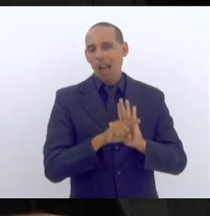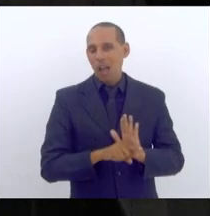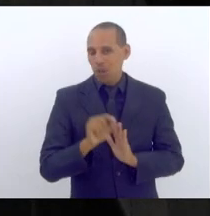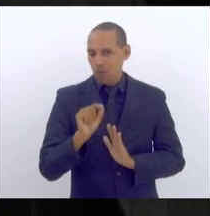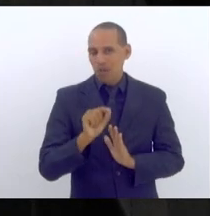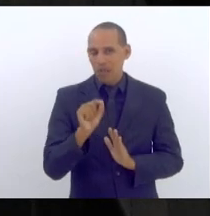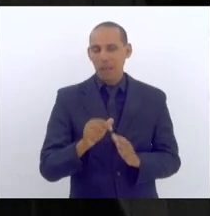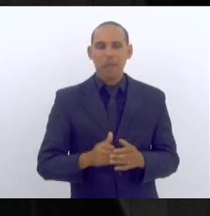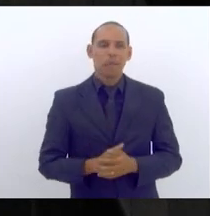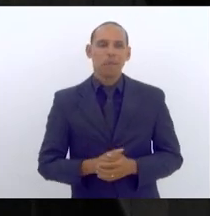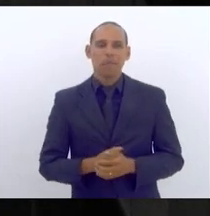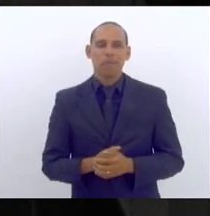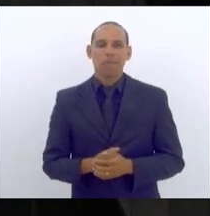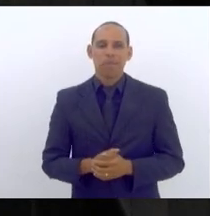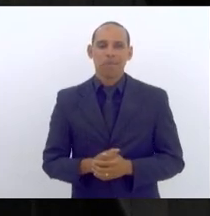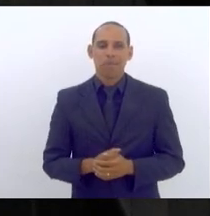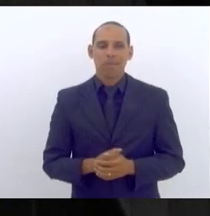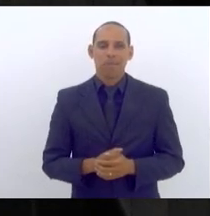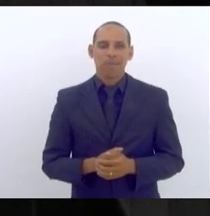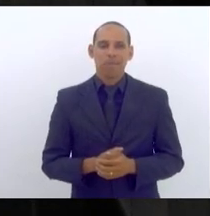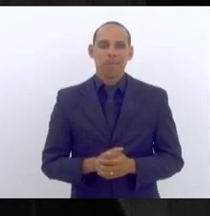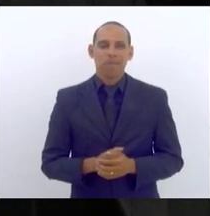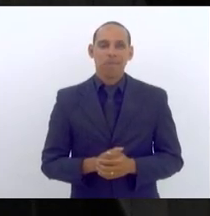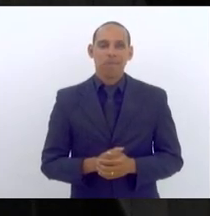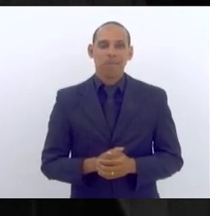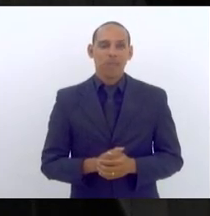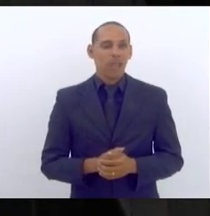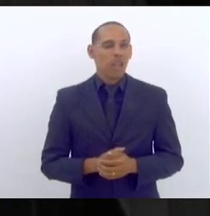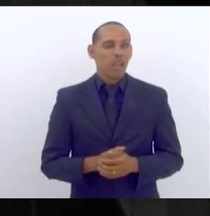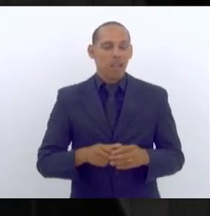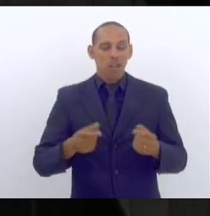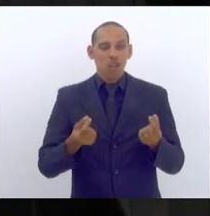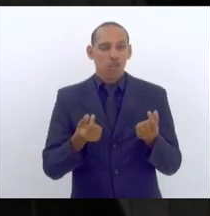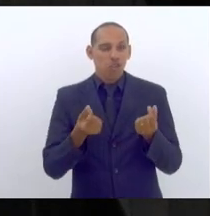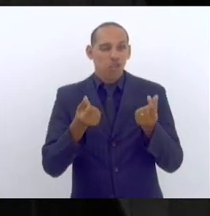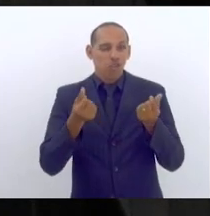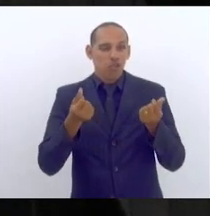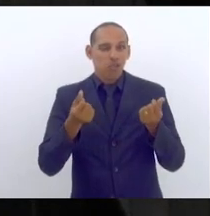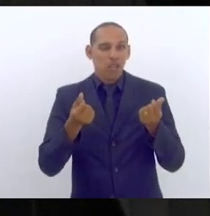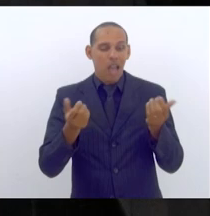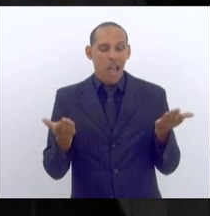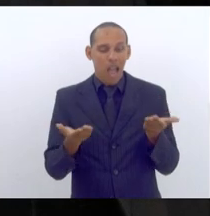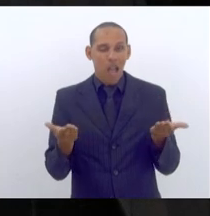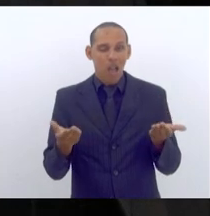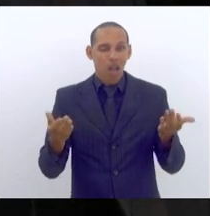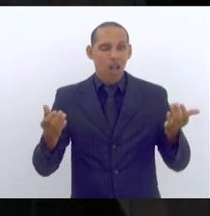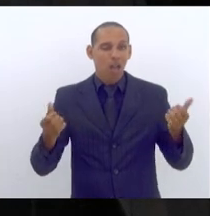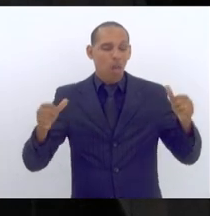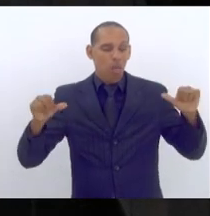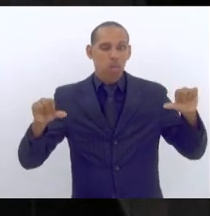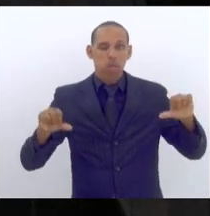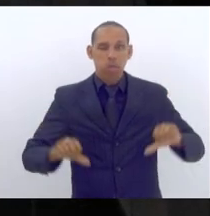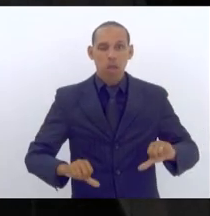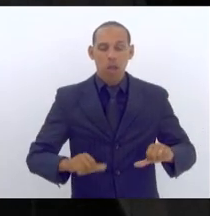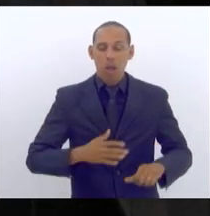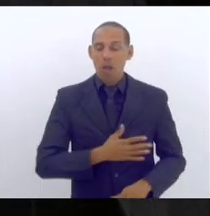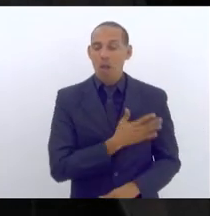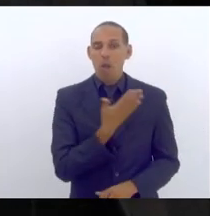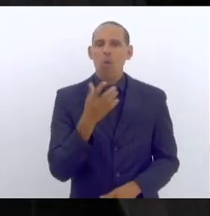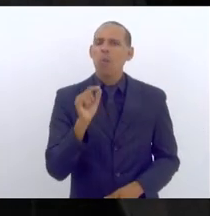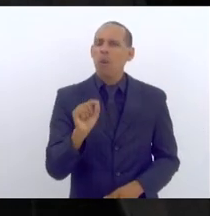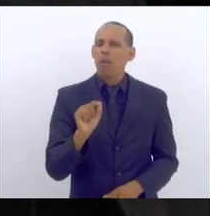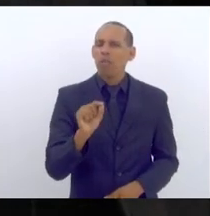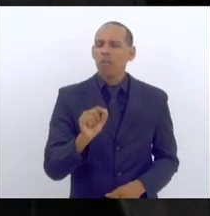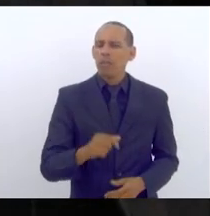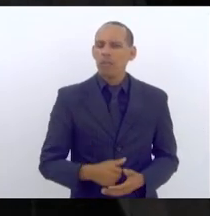aqui do maior escândalo financeiro que nós estamos vivendo que é